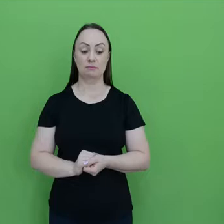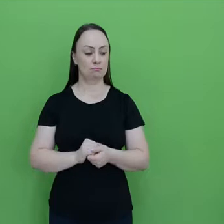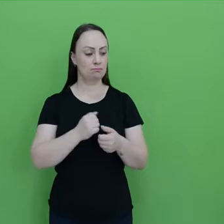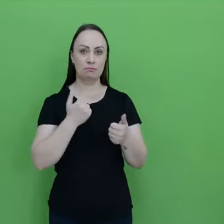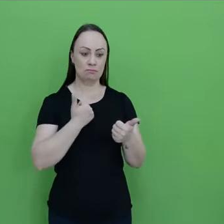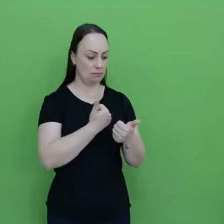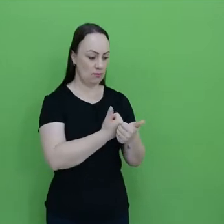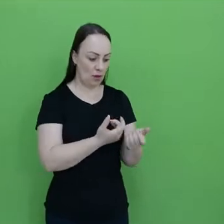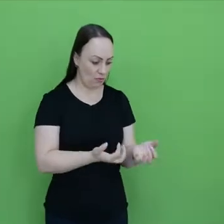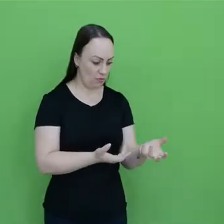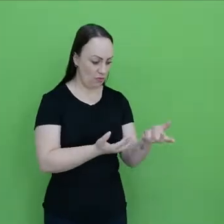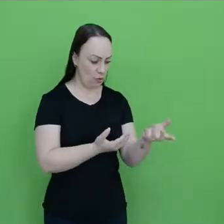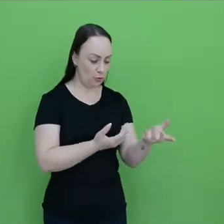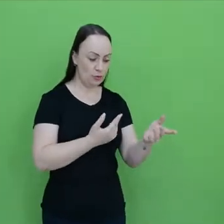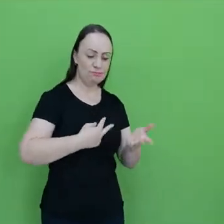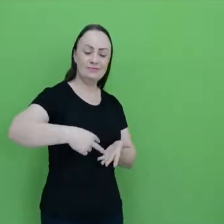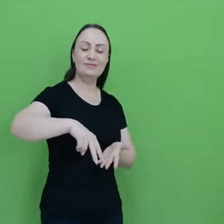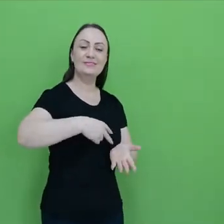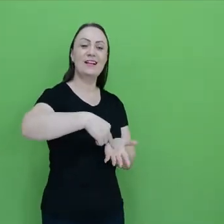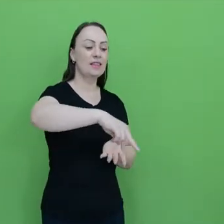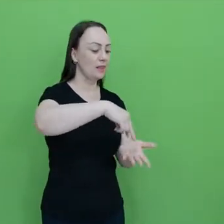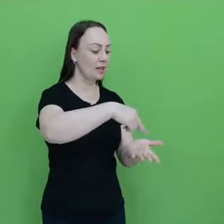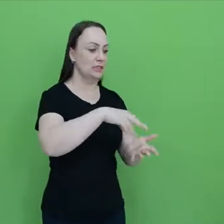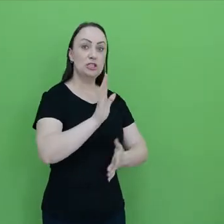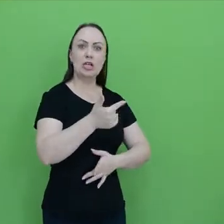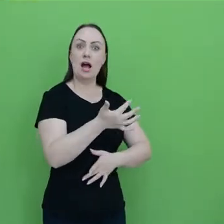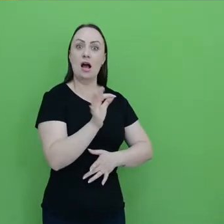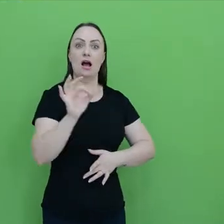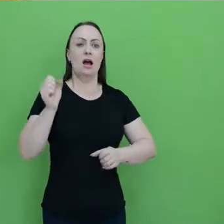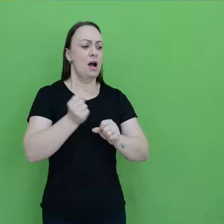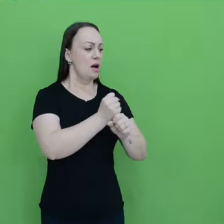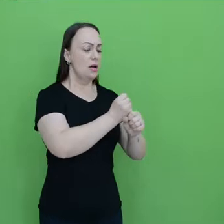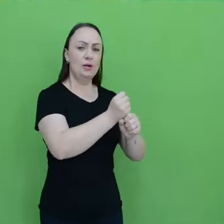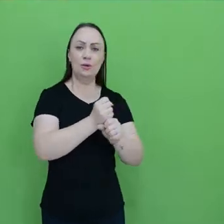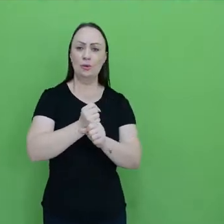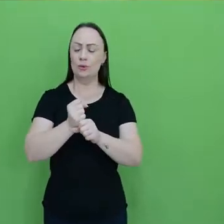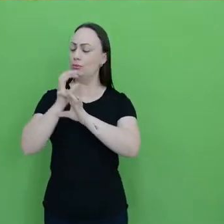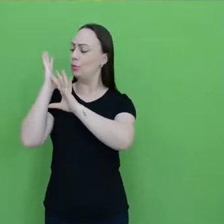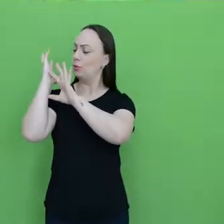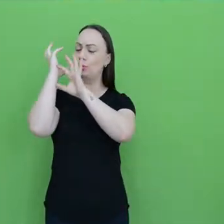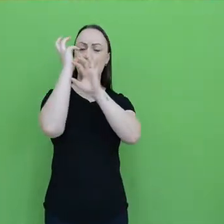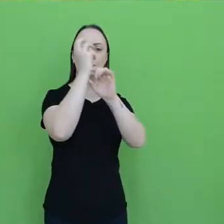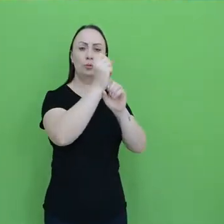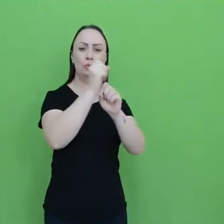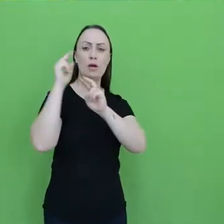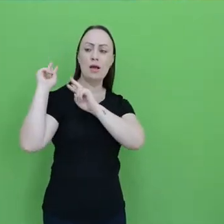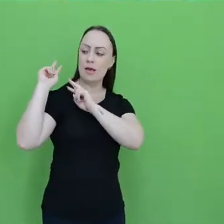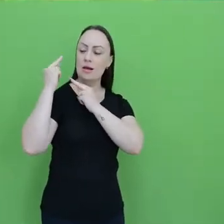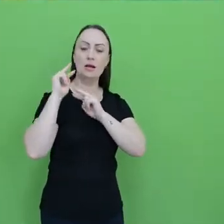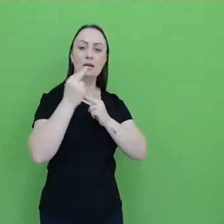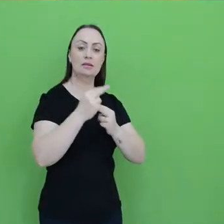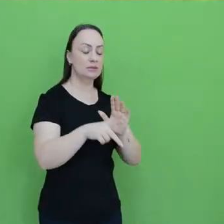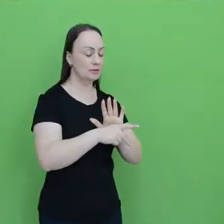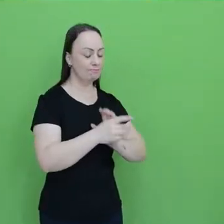Perto da fogueira, a dança. Milenar ritual. Ancestral herança. Gesto